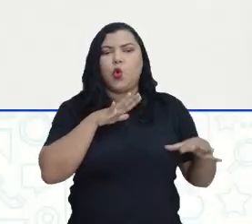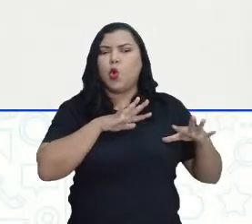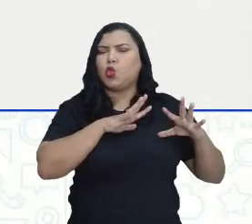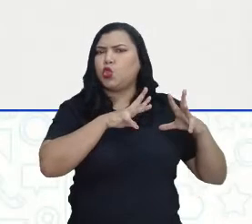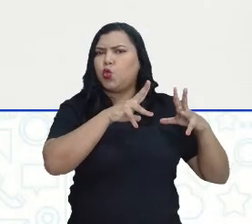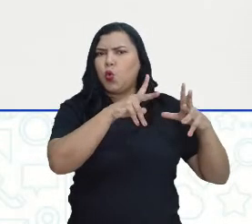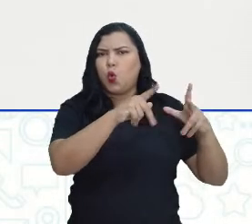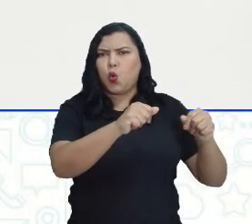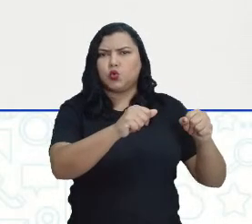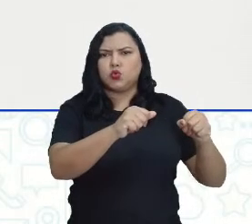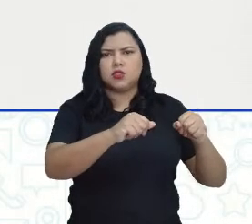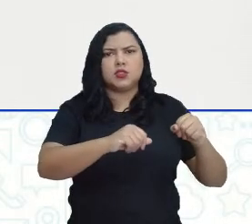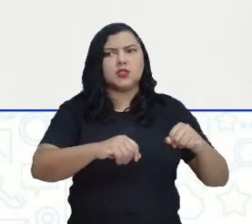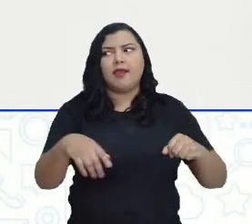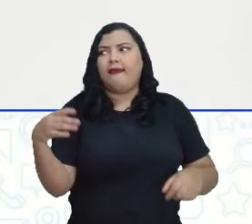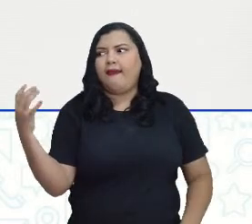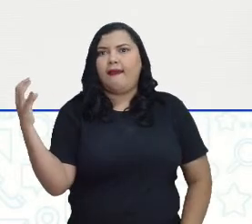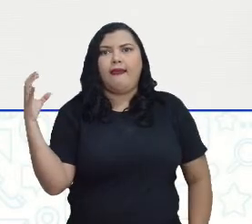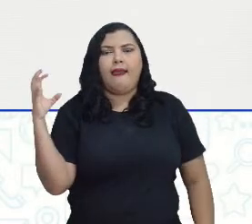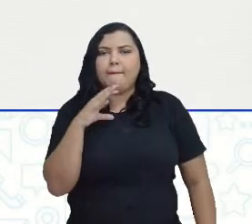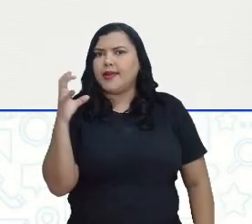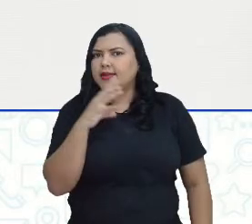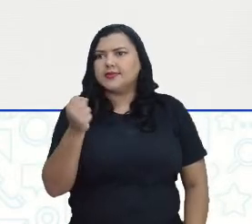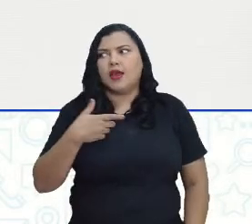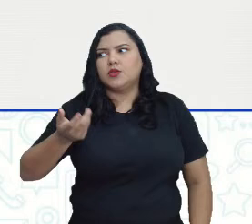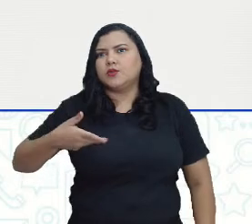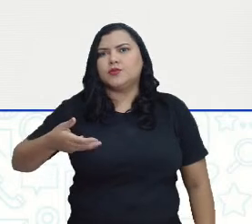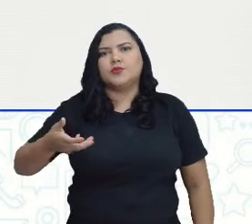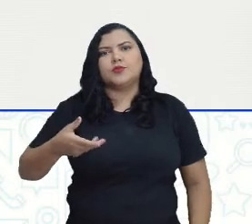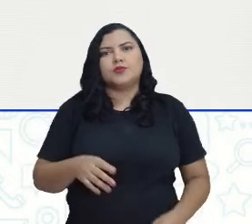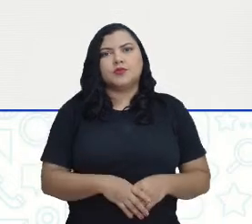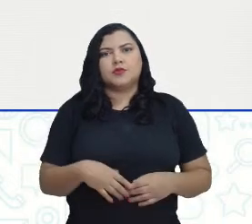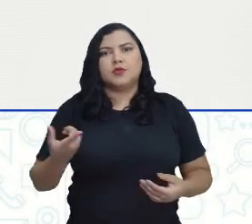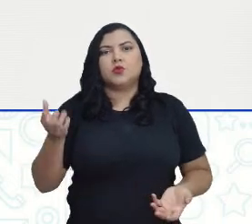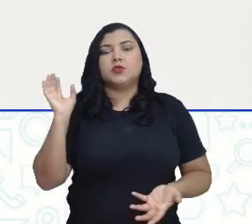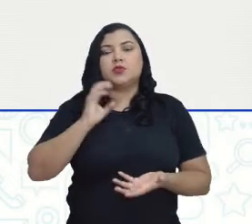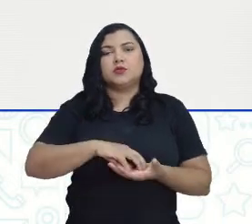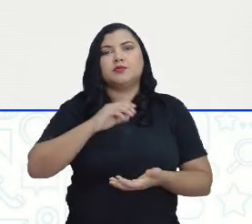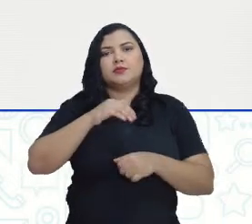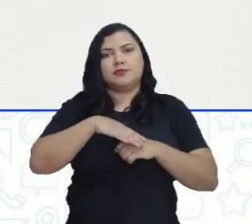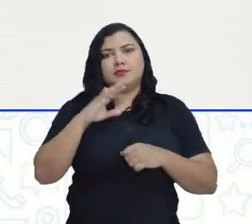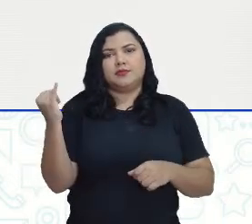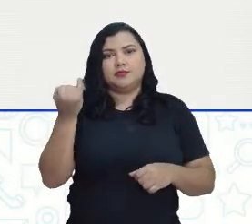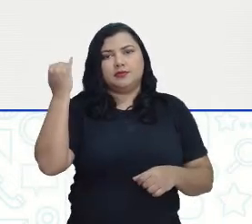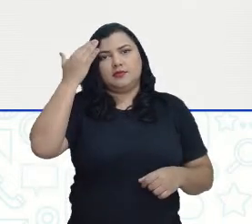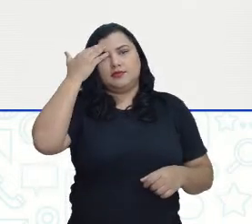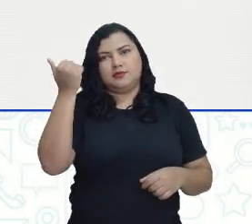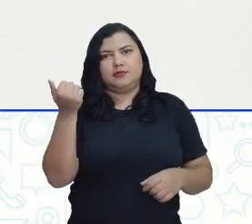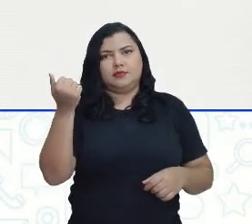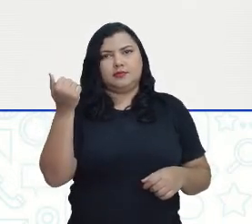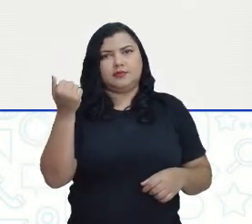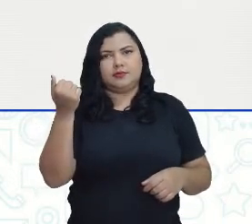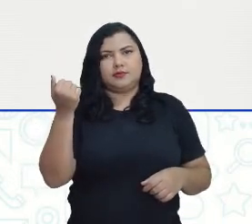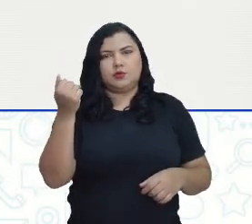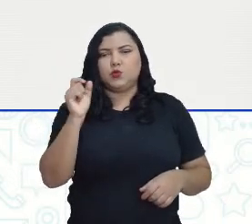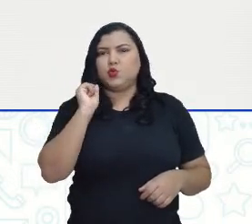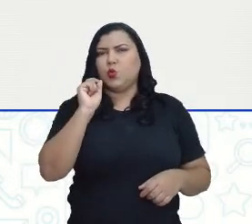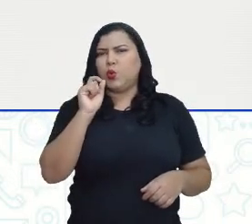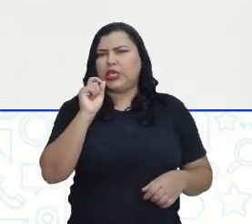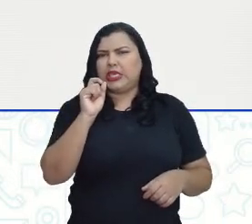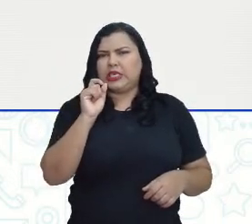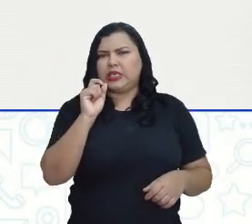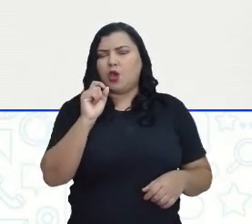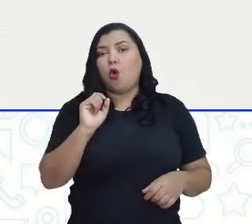estavam apressados. Nesse núcleo é mais importante eu saber o que é que eles estavam ou o que eles estavam. É mais